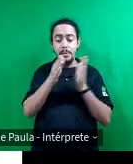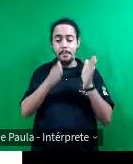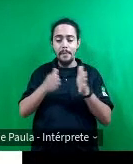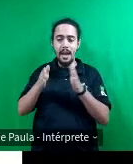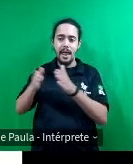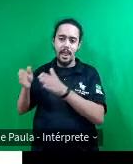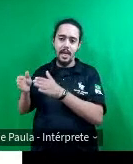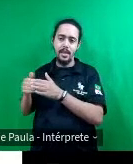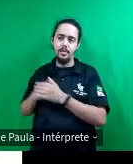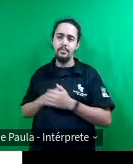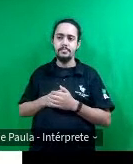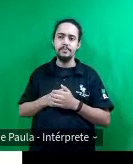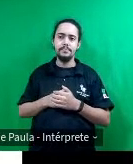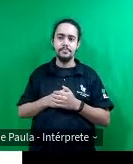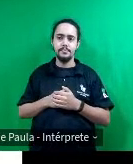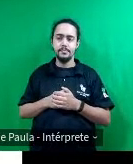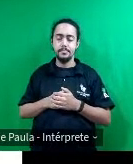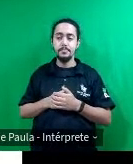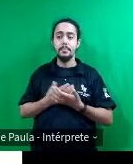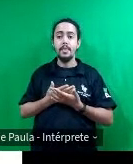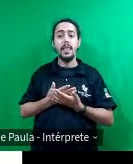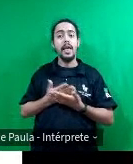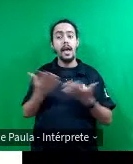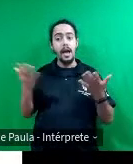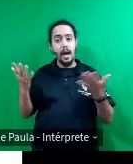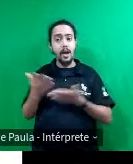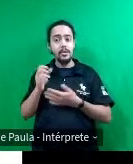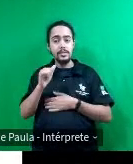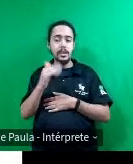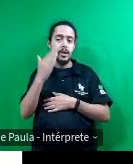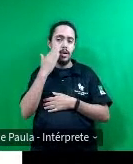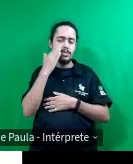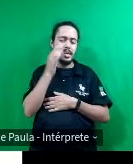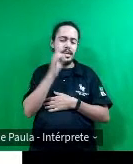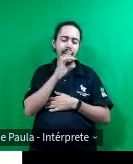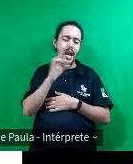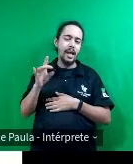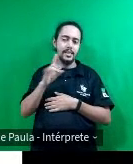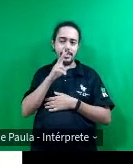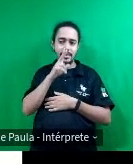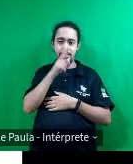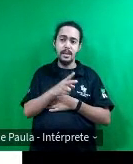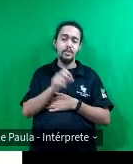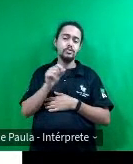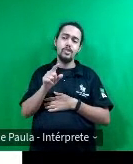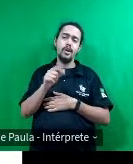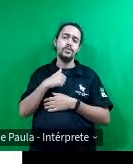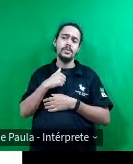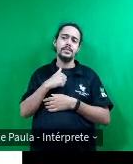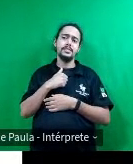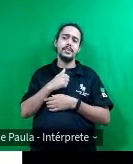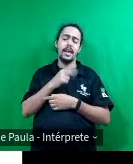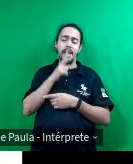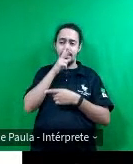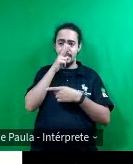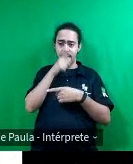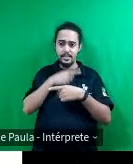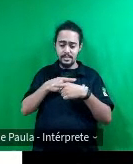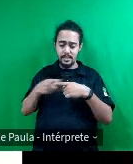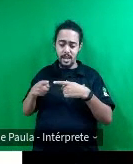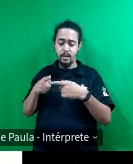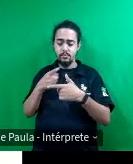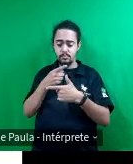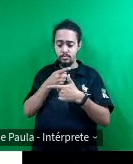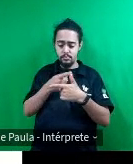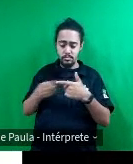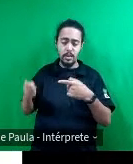conectado em paralelo. E aí, se eu sei a tensão sobre cada resistor, basta dividir a tensão sobre cada resistor, que é o VREC,